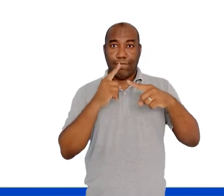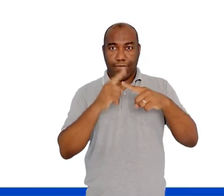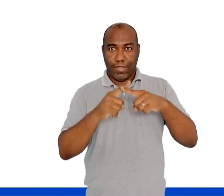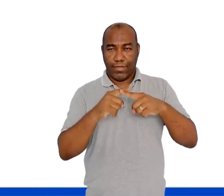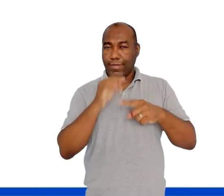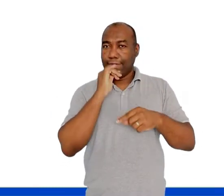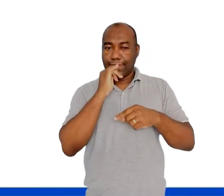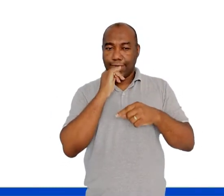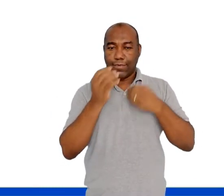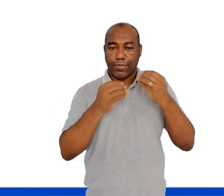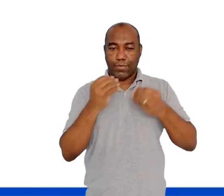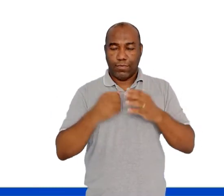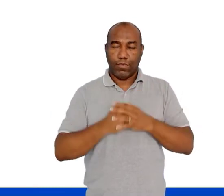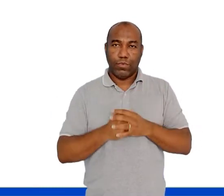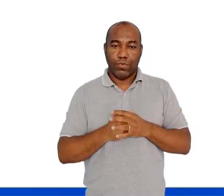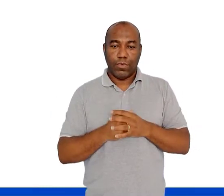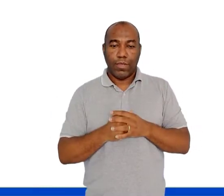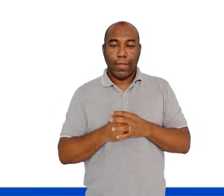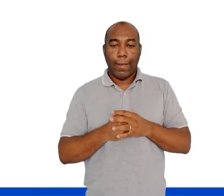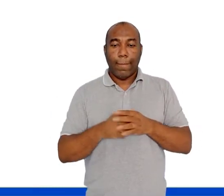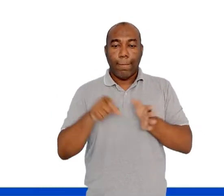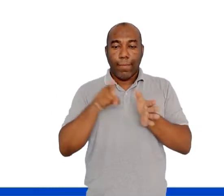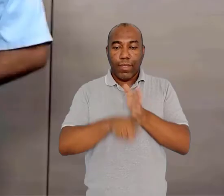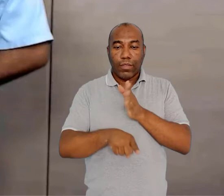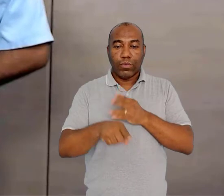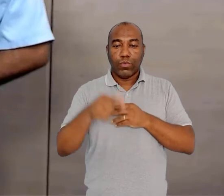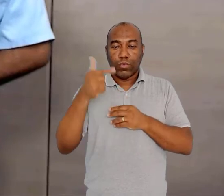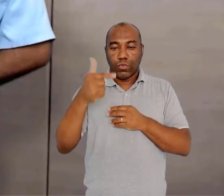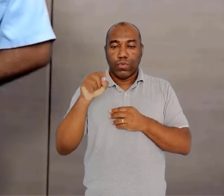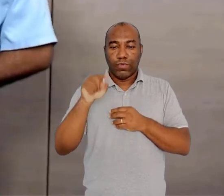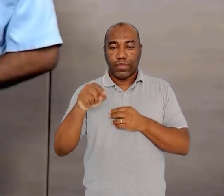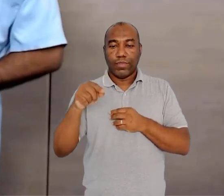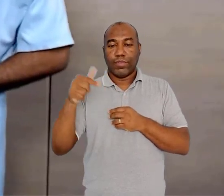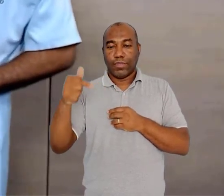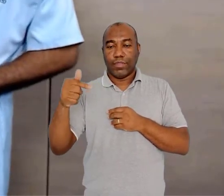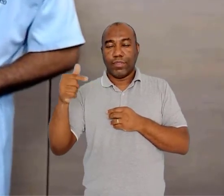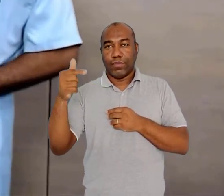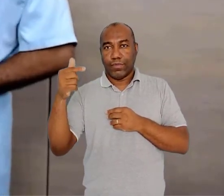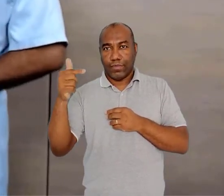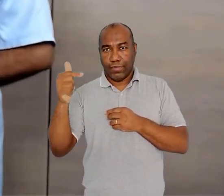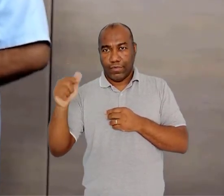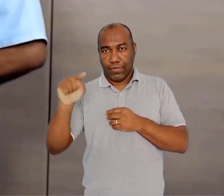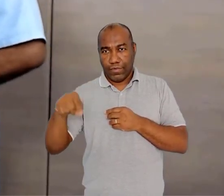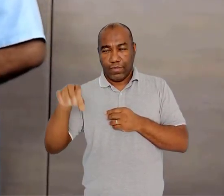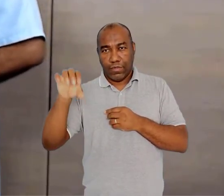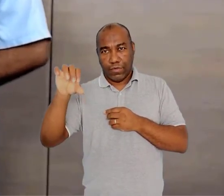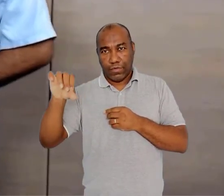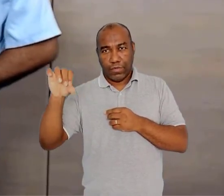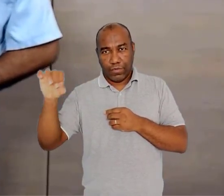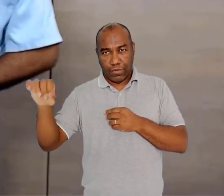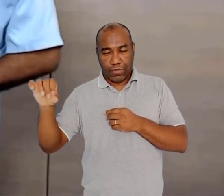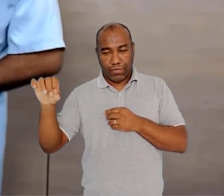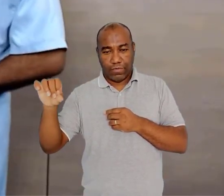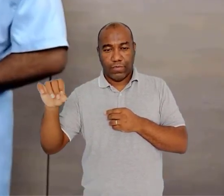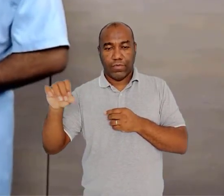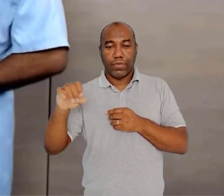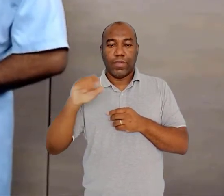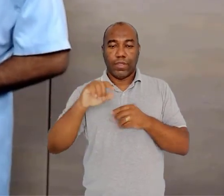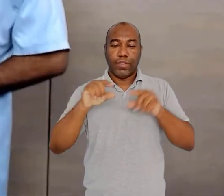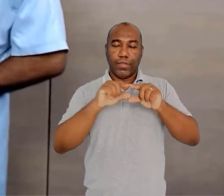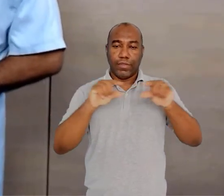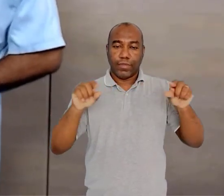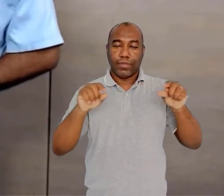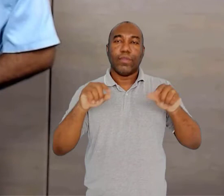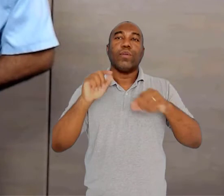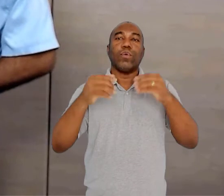falar a entalpia do SO2, menos duas vezes menos 70,99. Menos da própria fórmula, duas